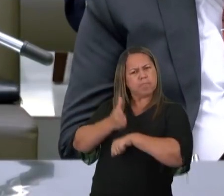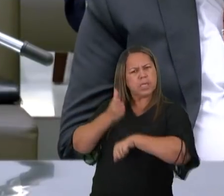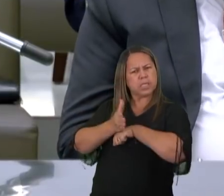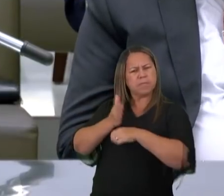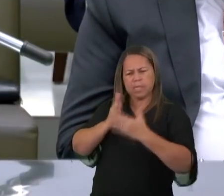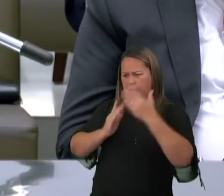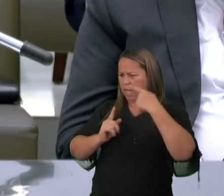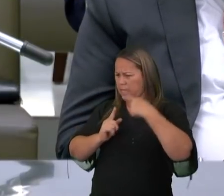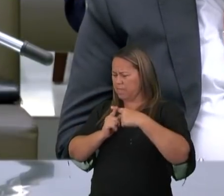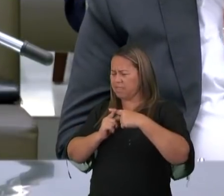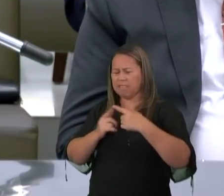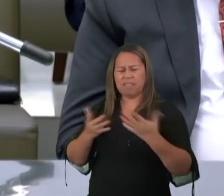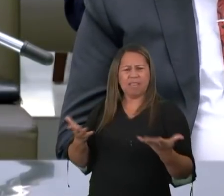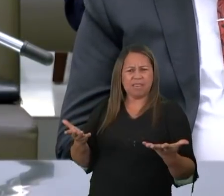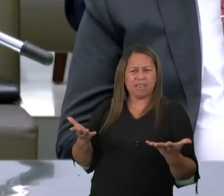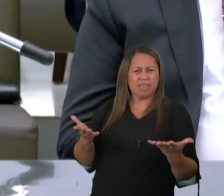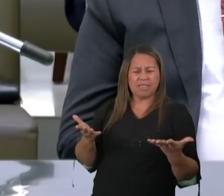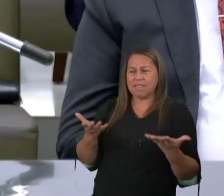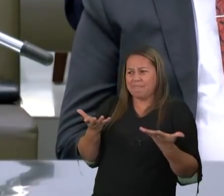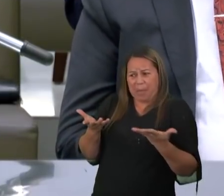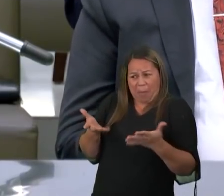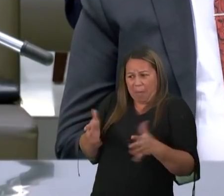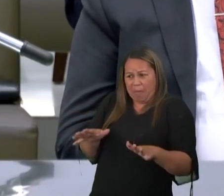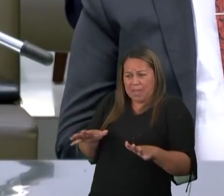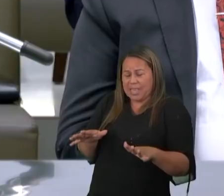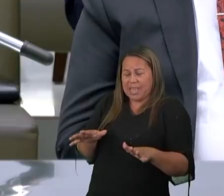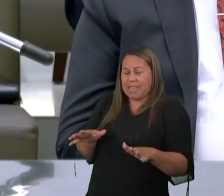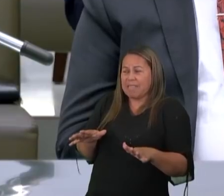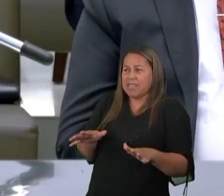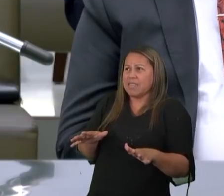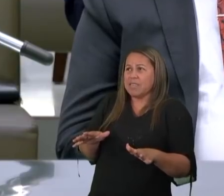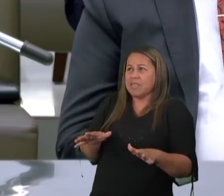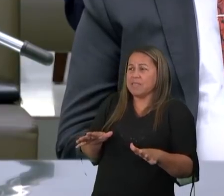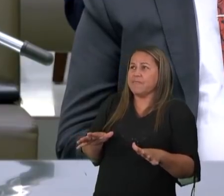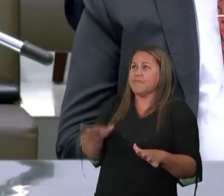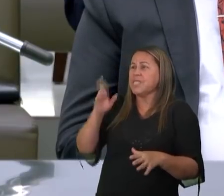E eu não quero, Senhor, que na tua vinda, na tua volta,